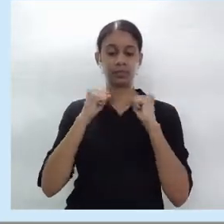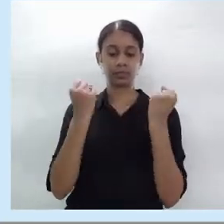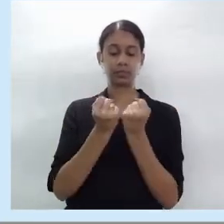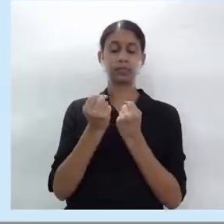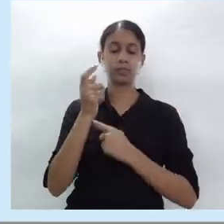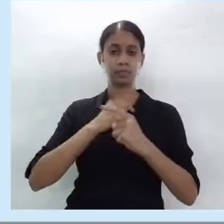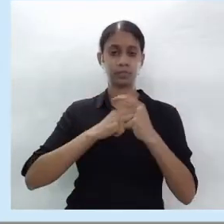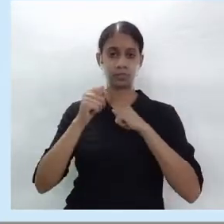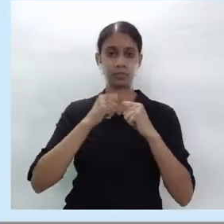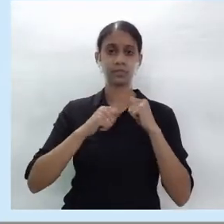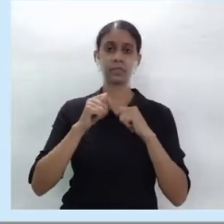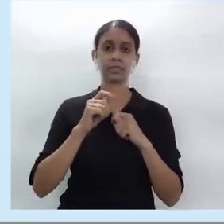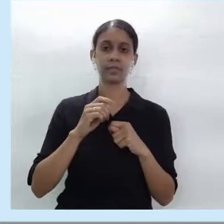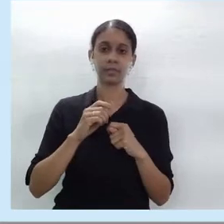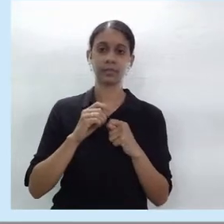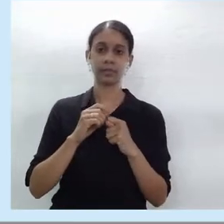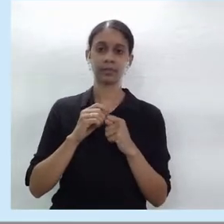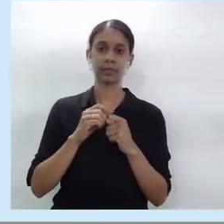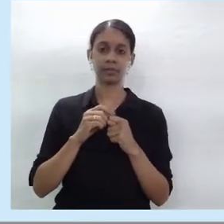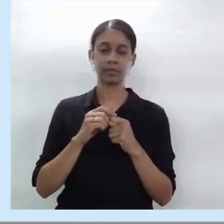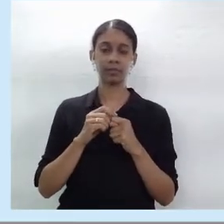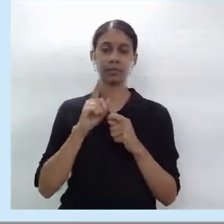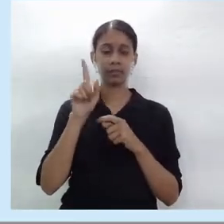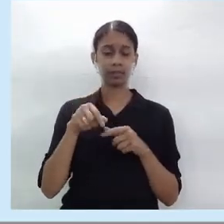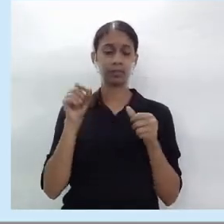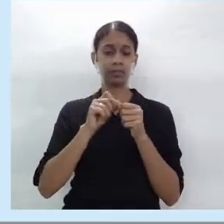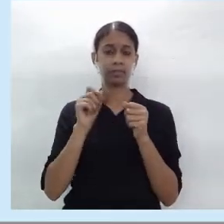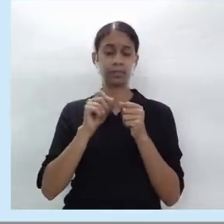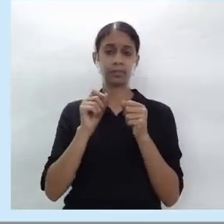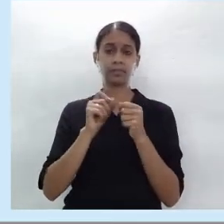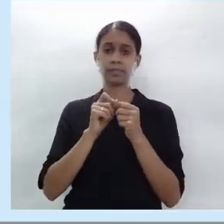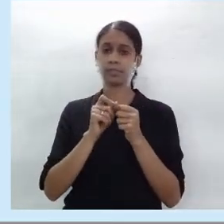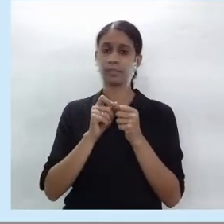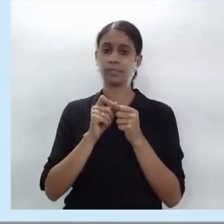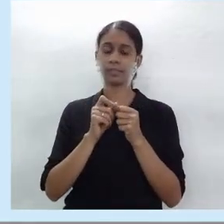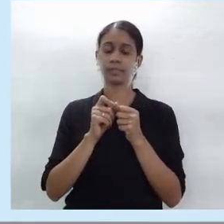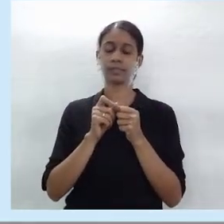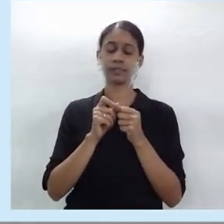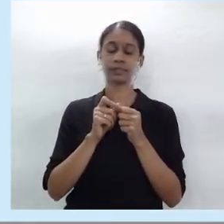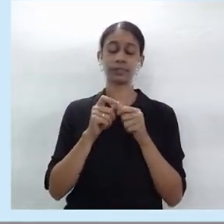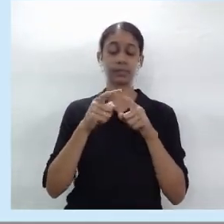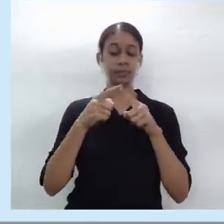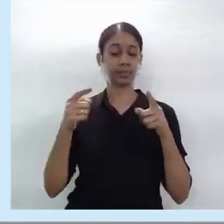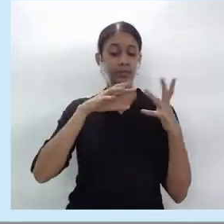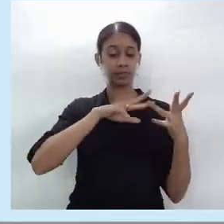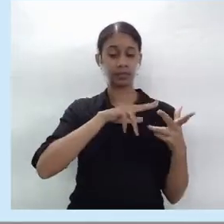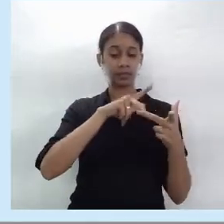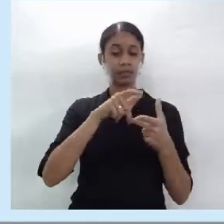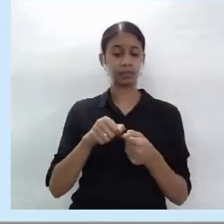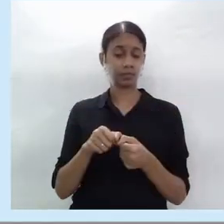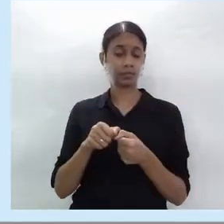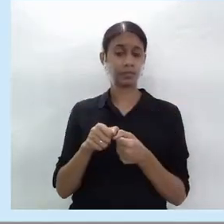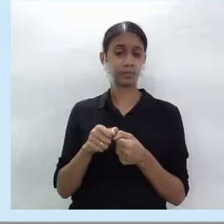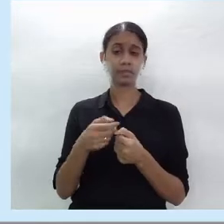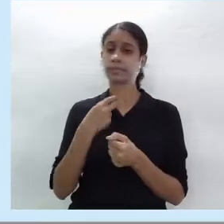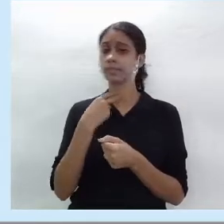A globalização é um fato inquestionável. A globalização, ela não pode ser questionada na